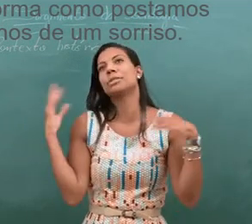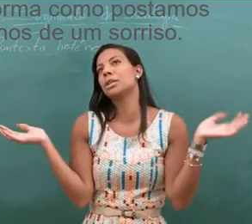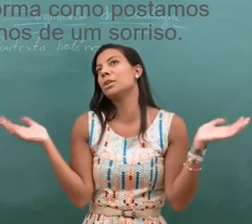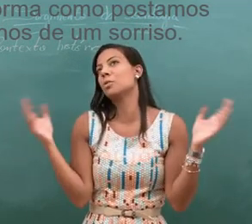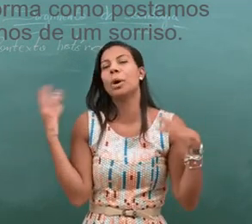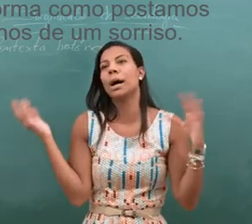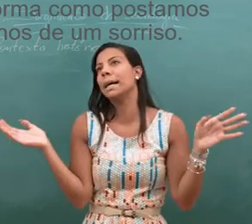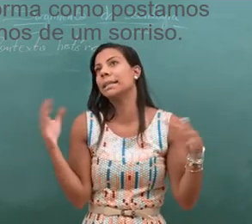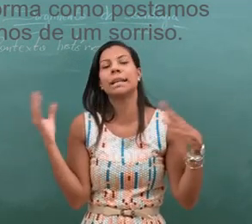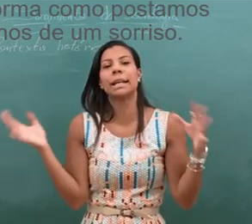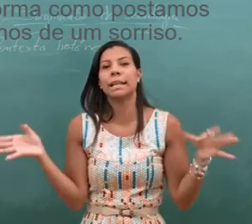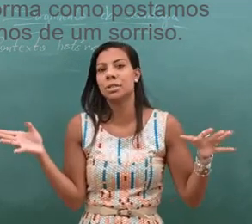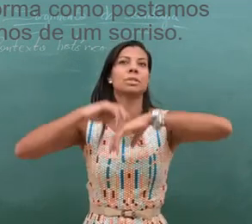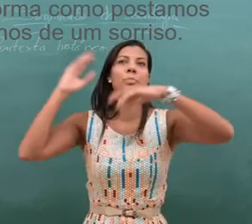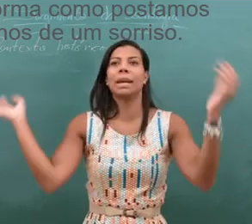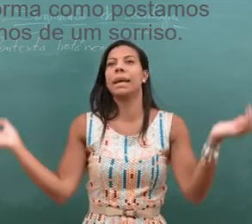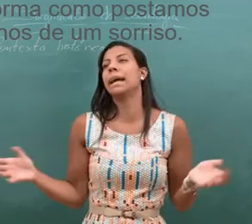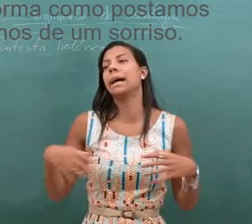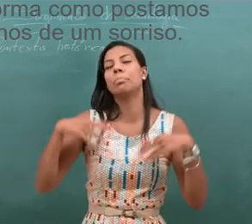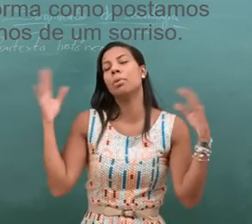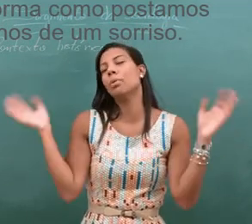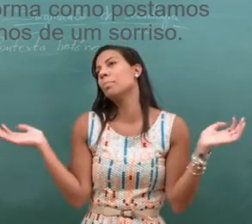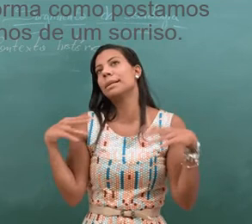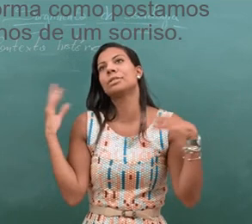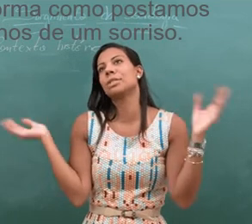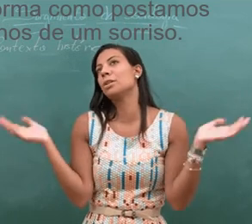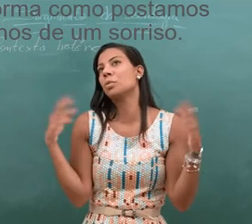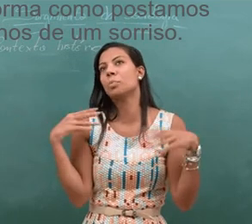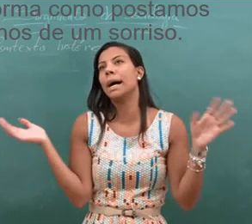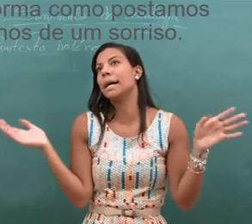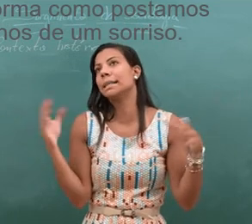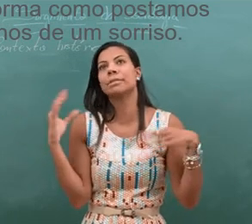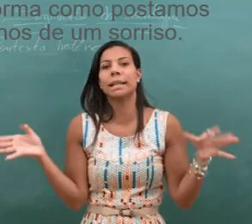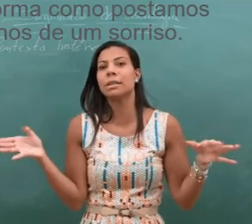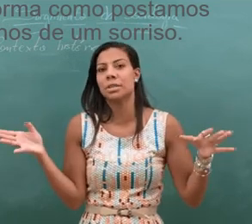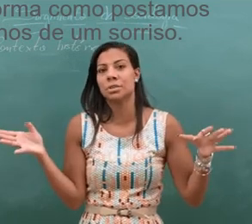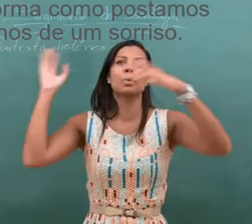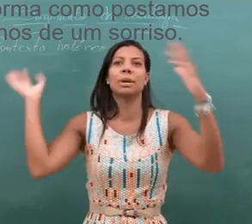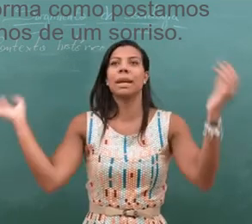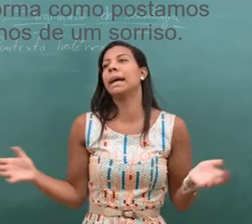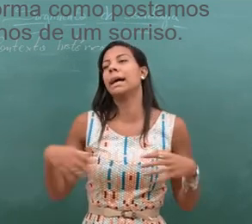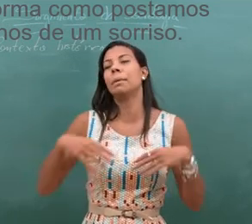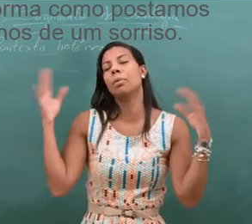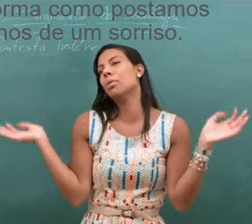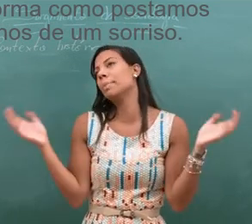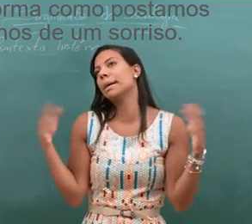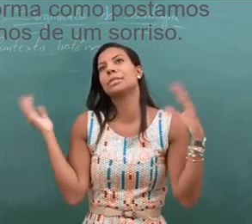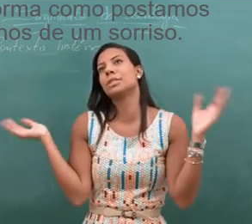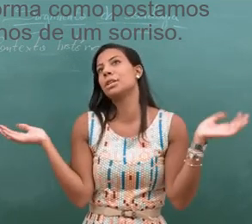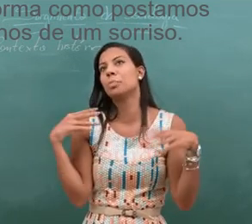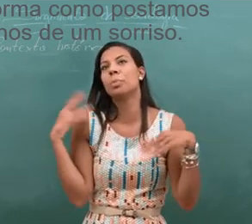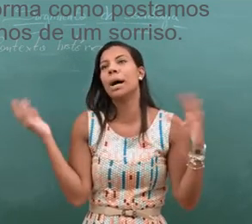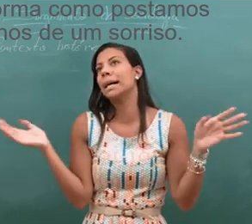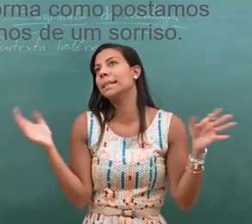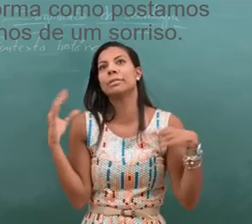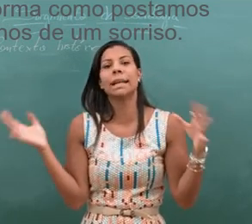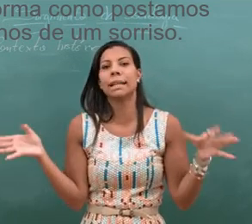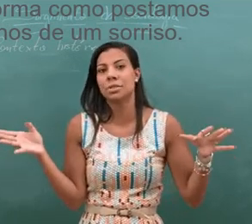mesmo que estejamos comunicando-nos com alguém que não